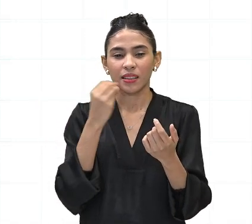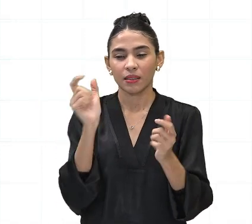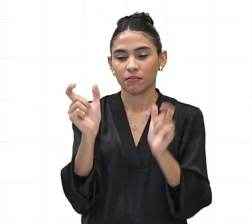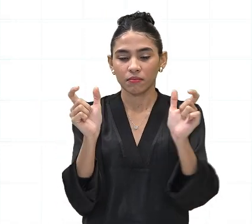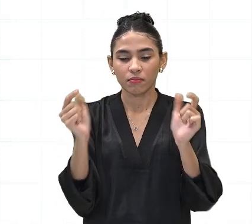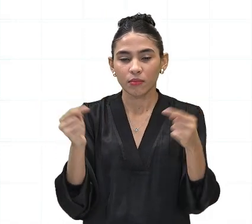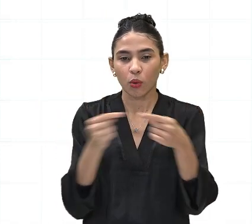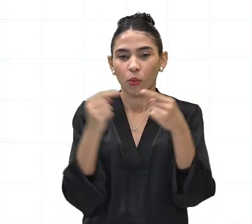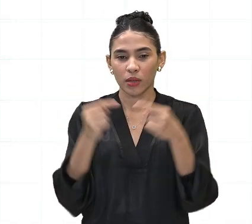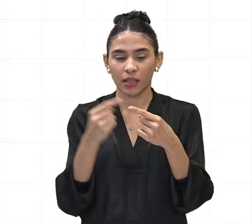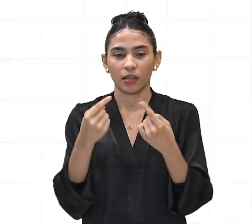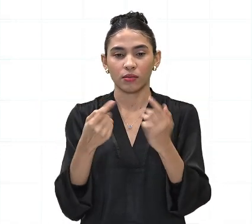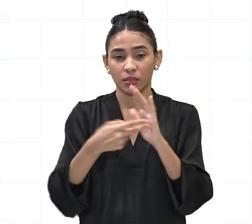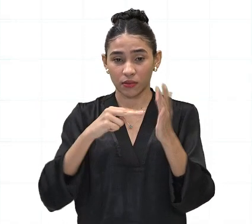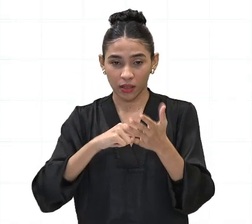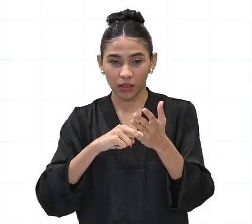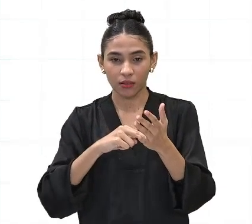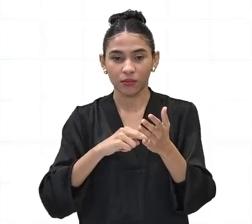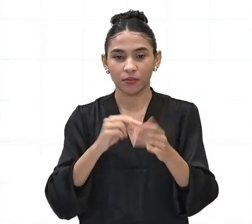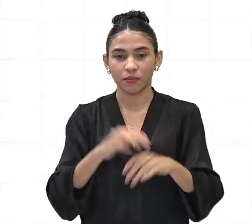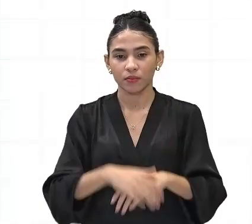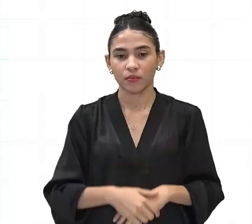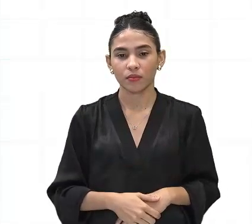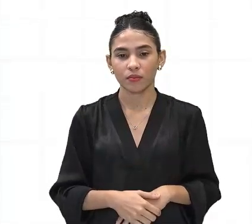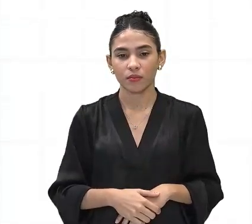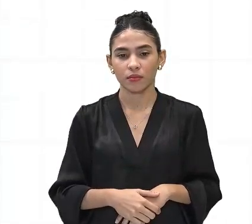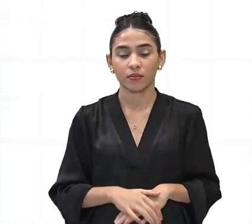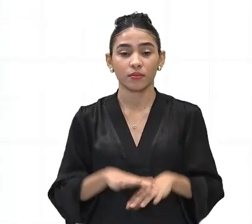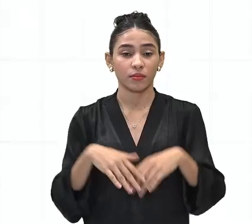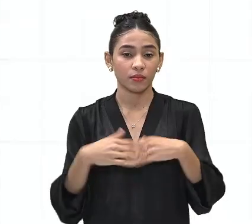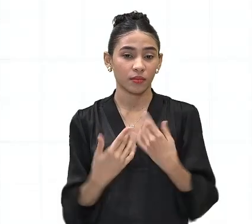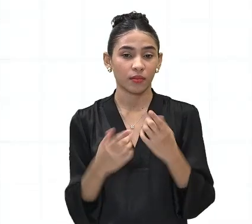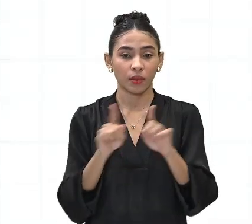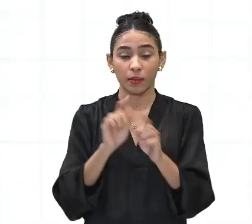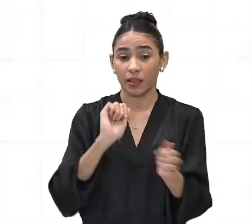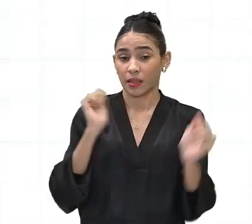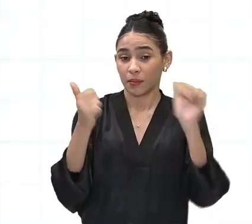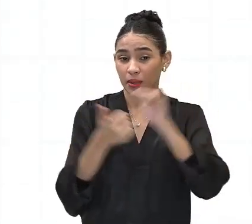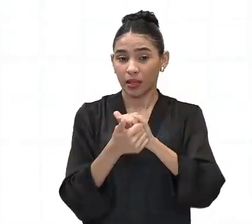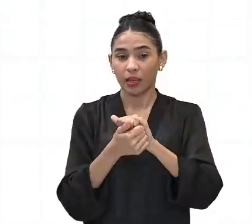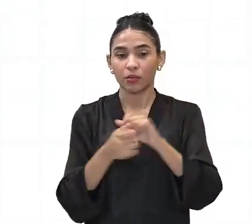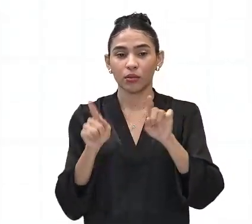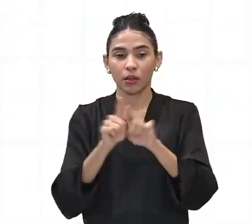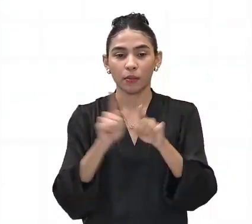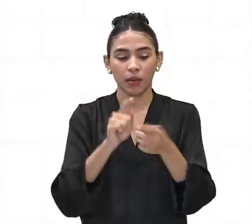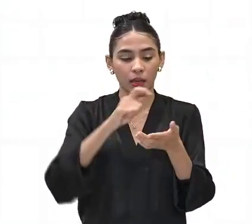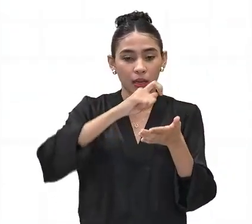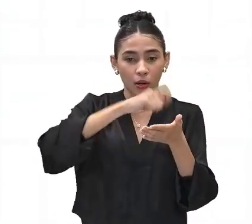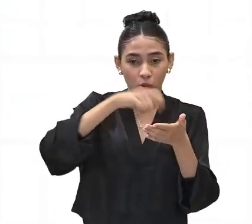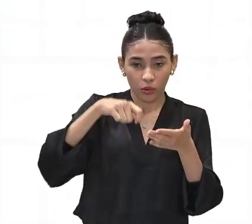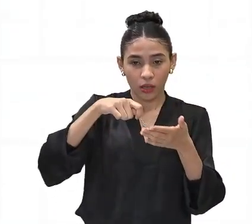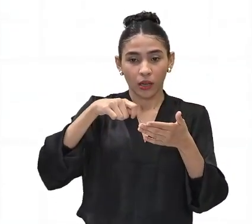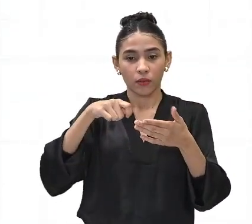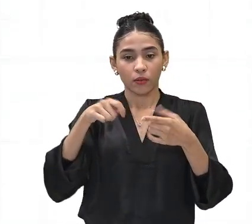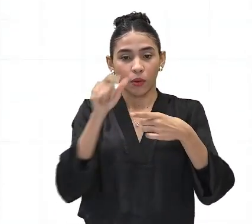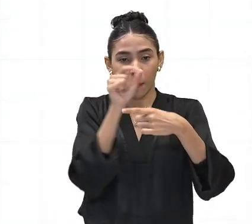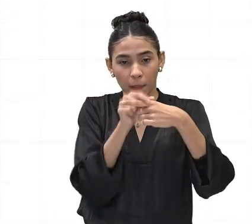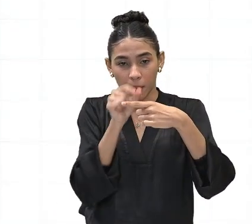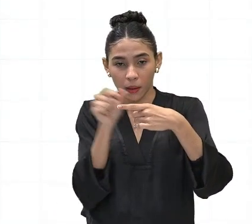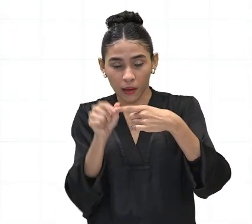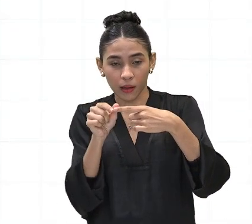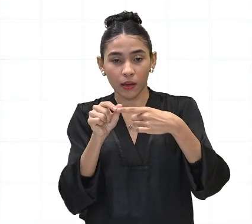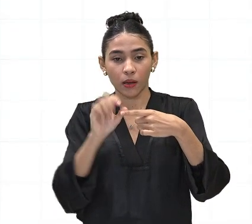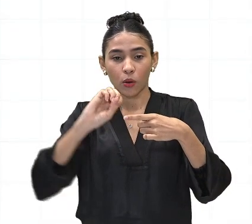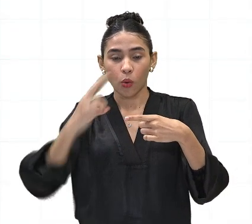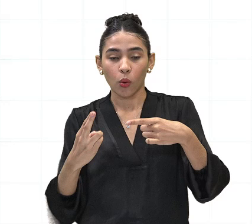use muito mais o e-mail do que correio eletrônico. Ou seja, uma forma adaptada a nível ortográfico, morfológico ou mesmo semântico,